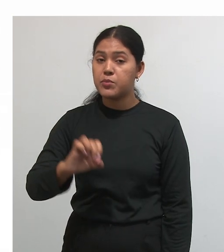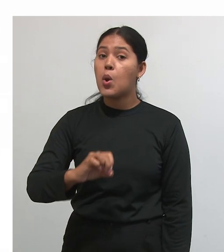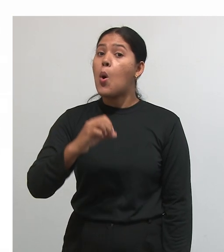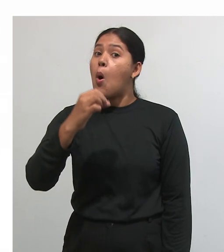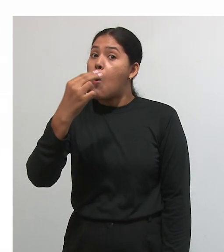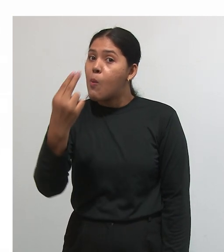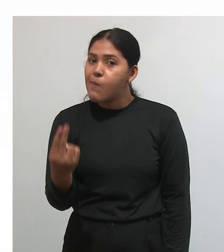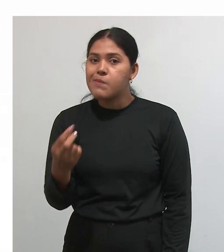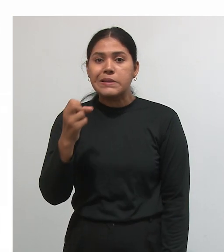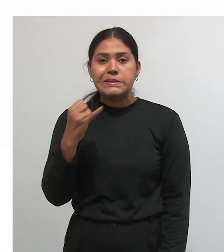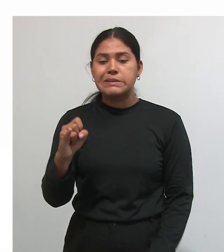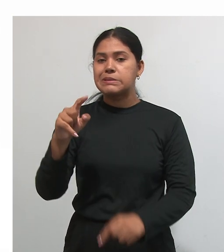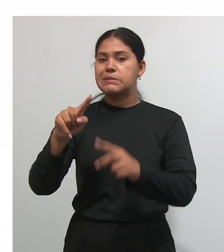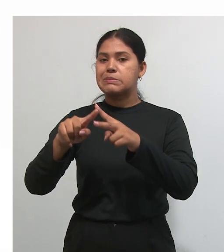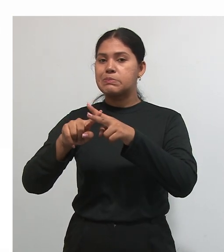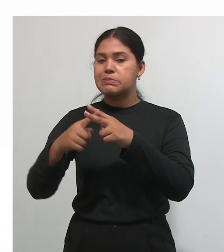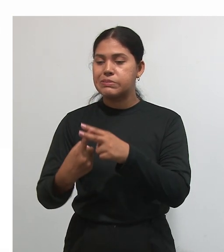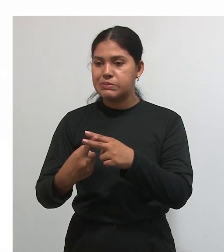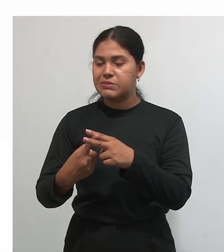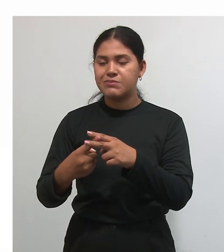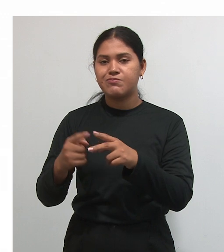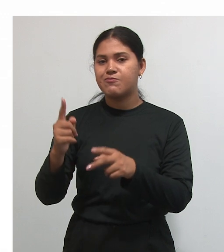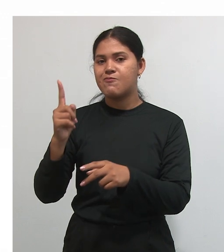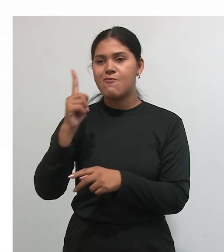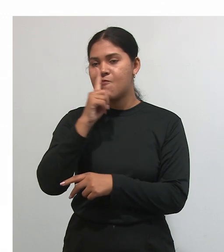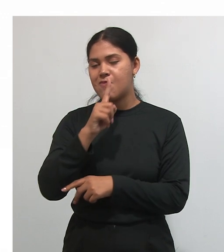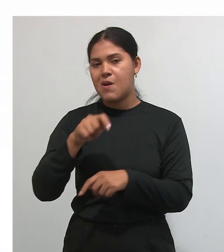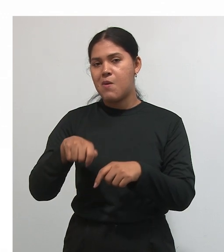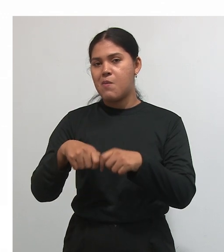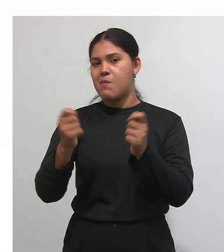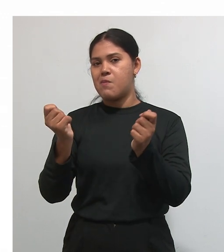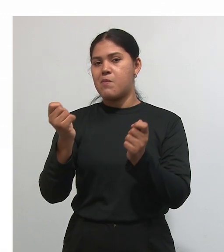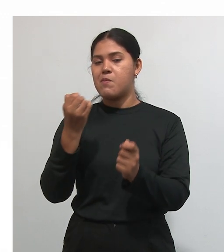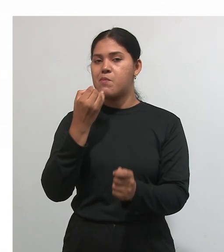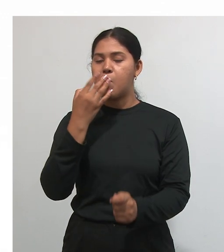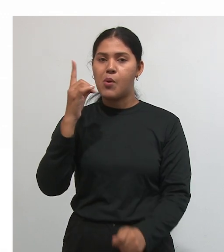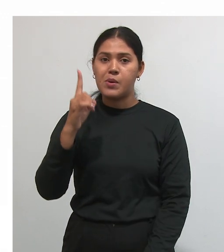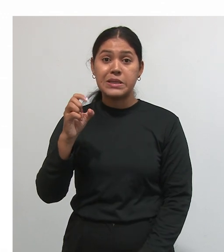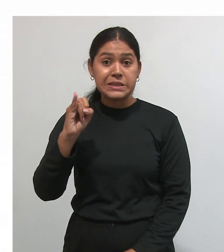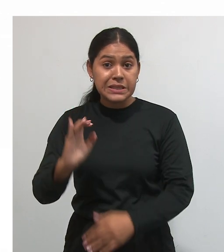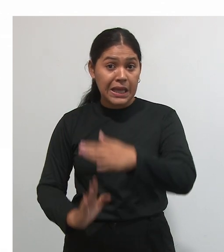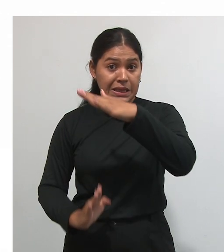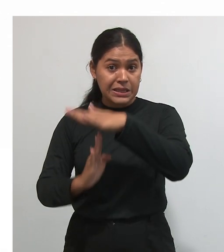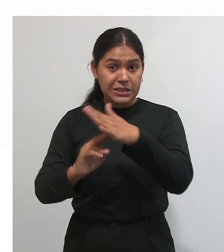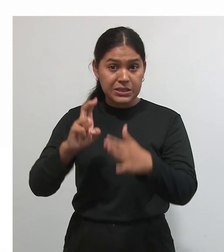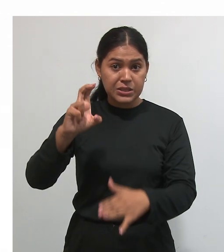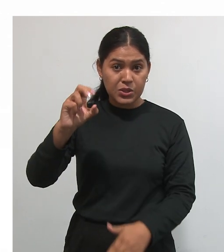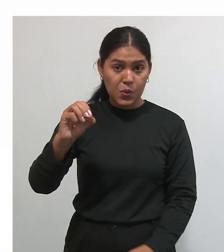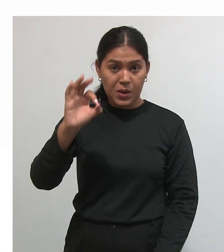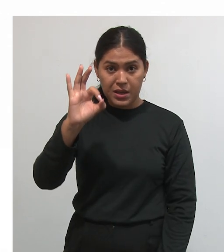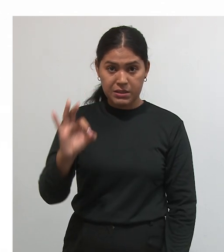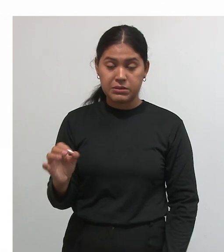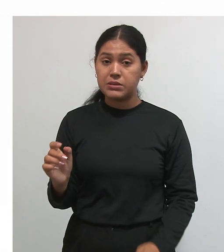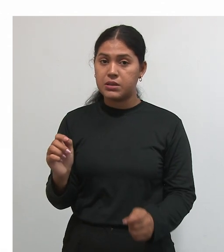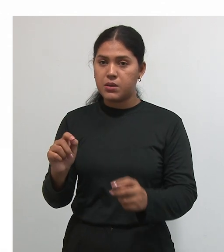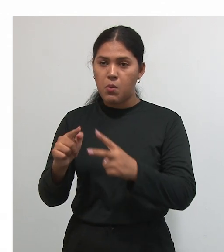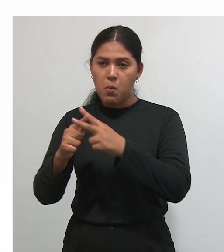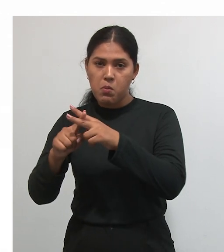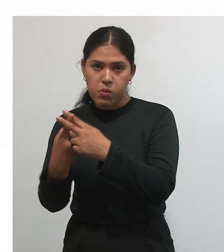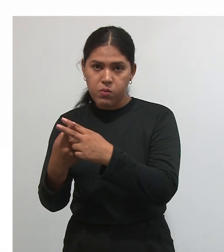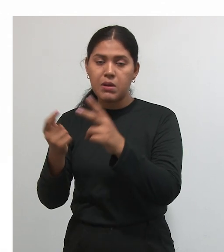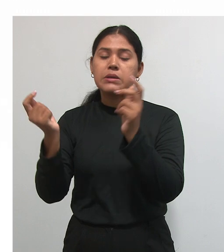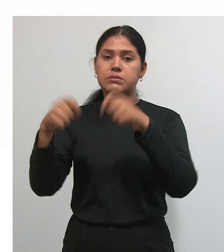análise custo-benefício demonstrar ser justificável a sua recuperação. Então, se até 50%, ele é